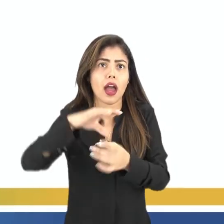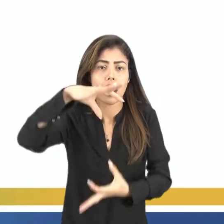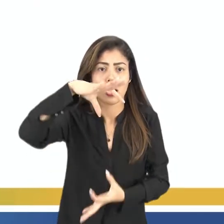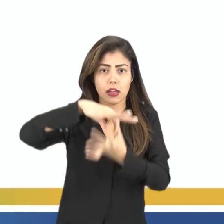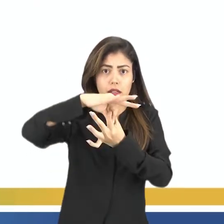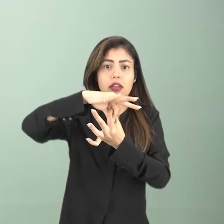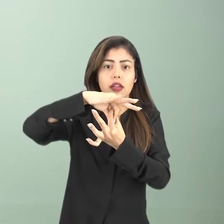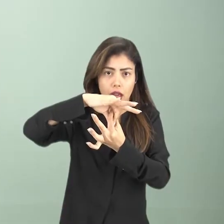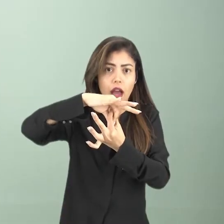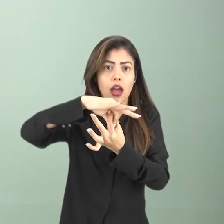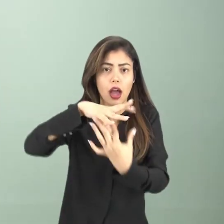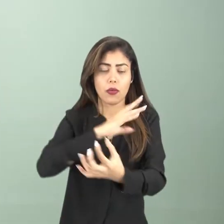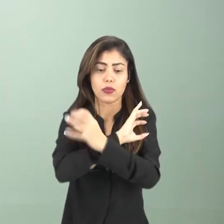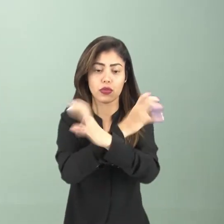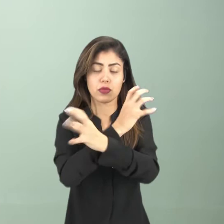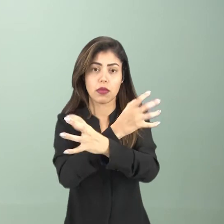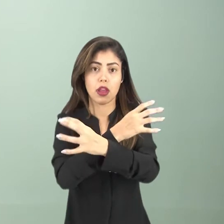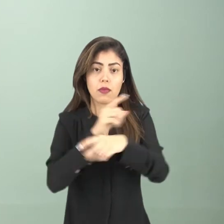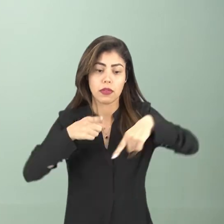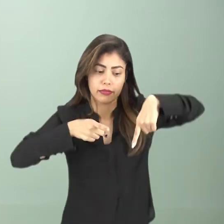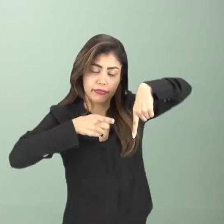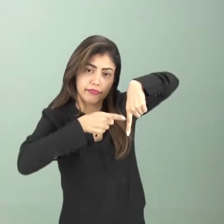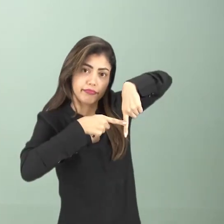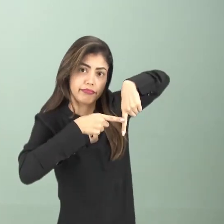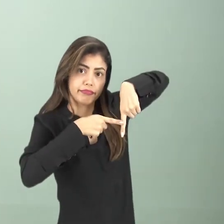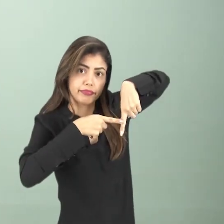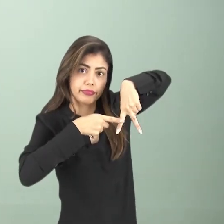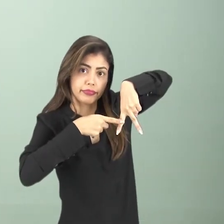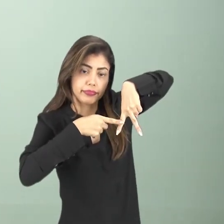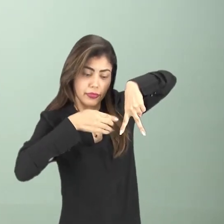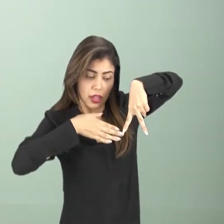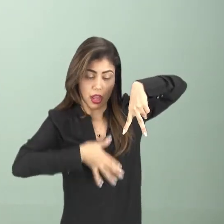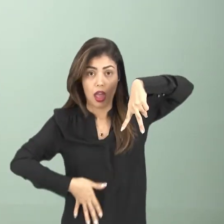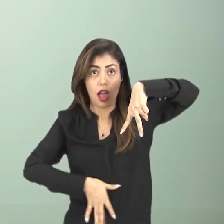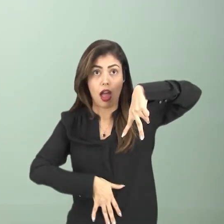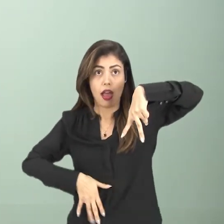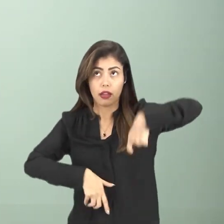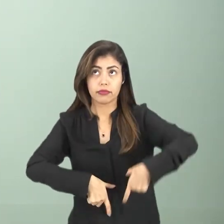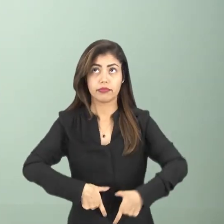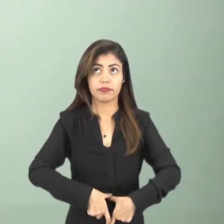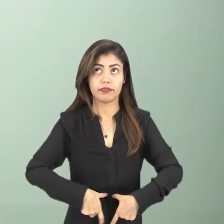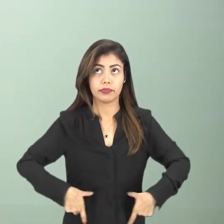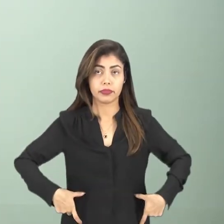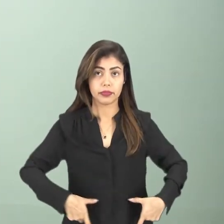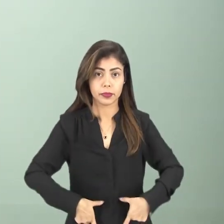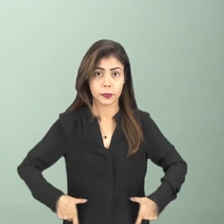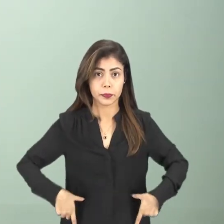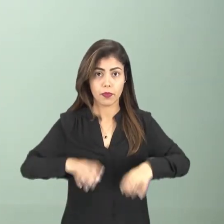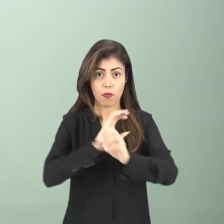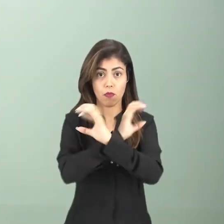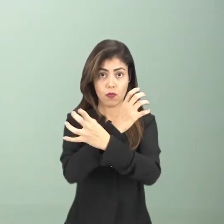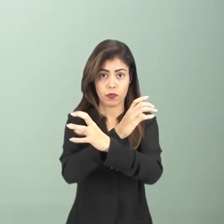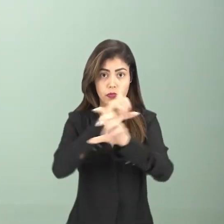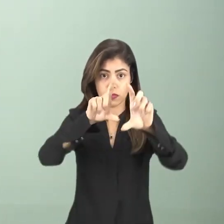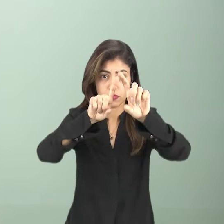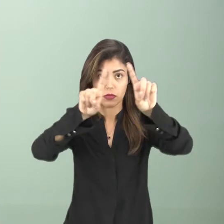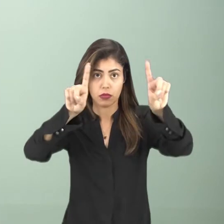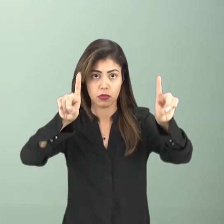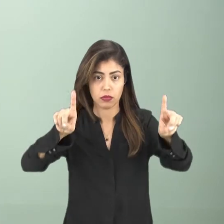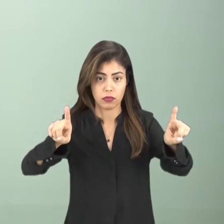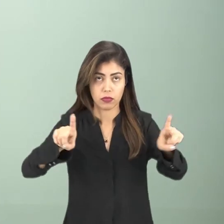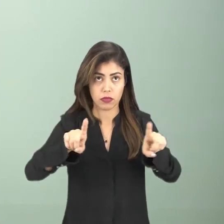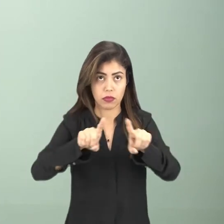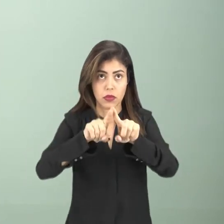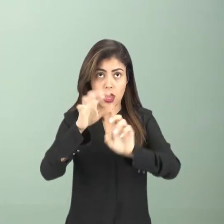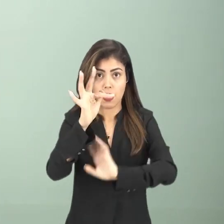ligação relacionada aos membros inferiores, que ali vai ser os ossos da bacia que vão fazer essa ligação com o fêmur, que é o